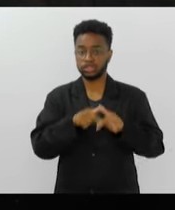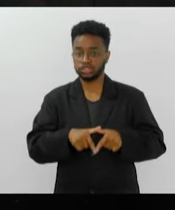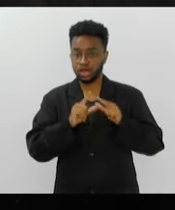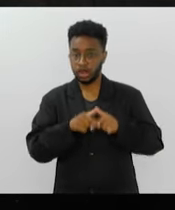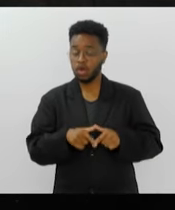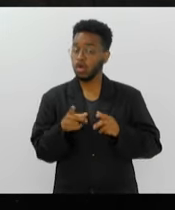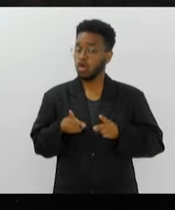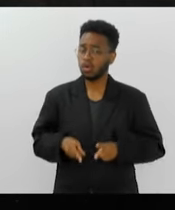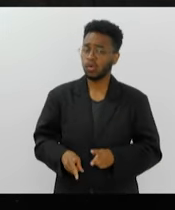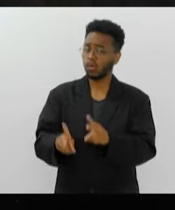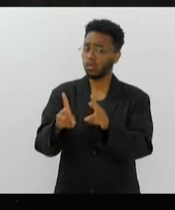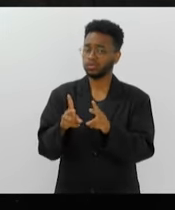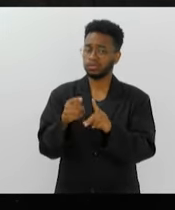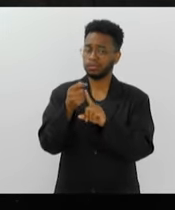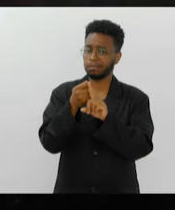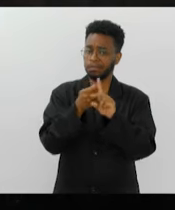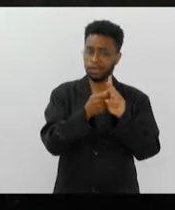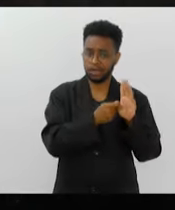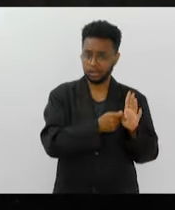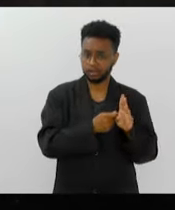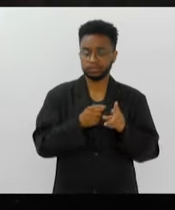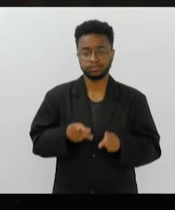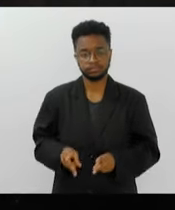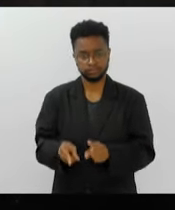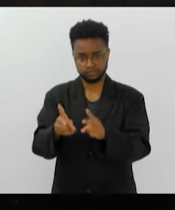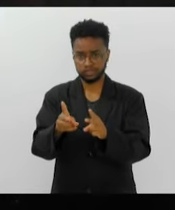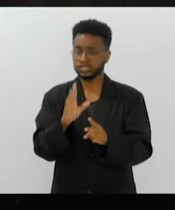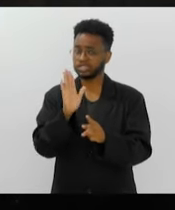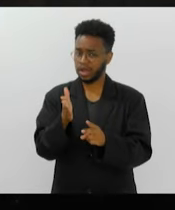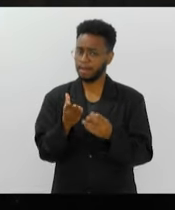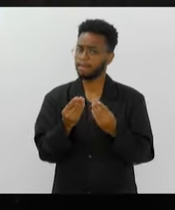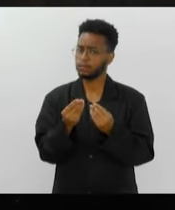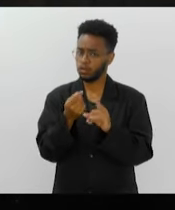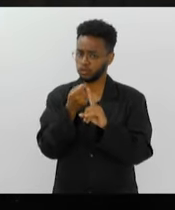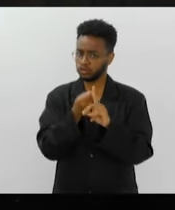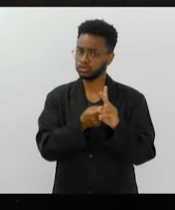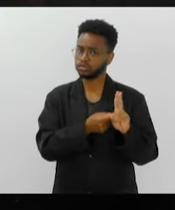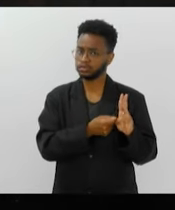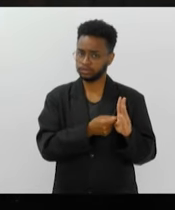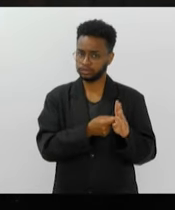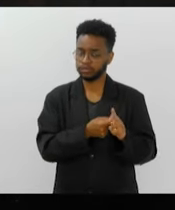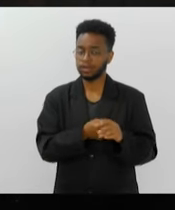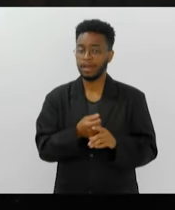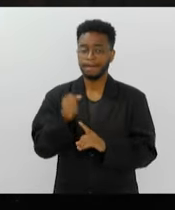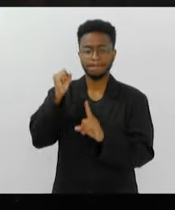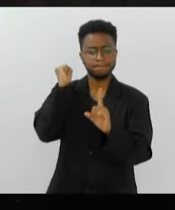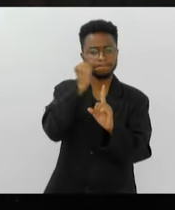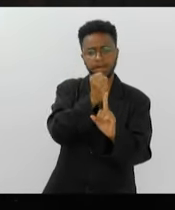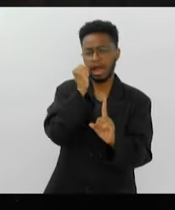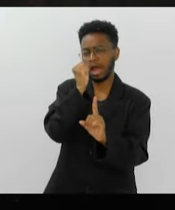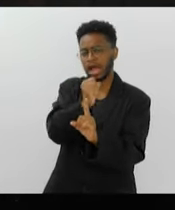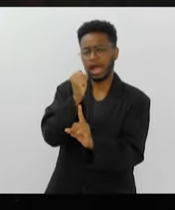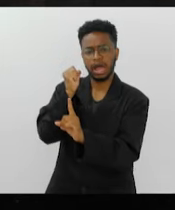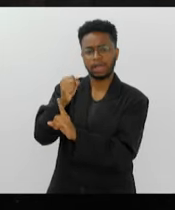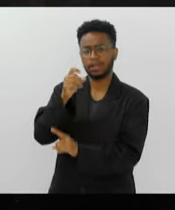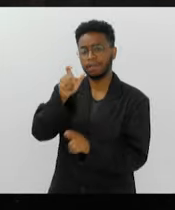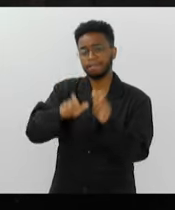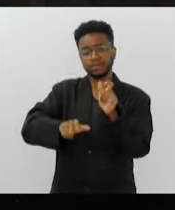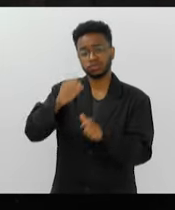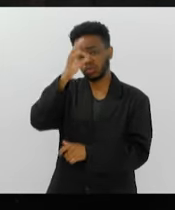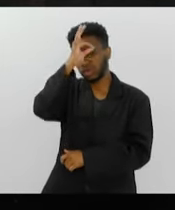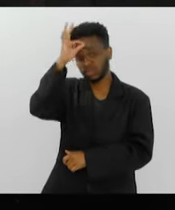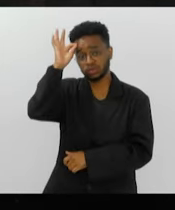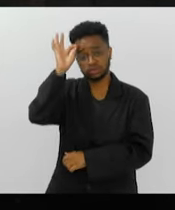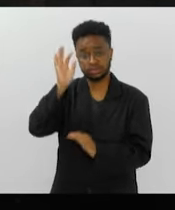continuado ao longo dos meses que já são muit matando gente Totalmente